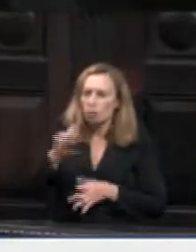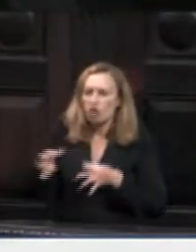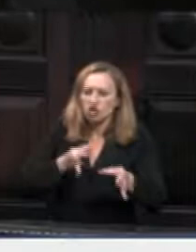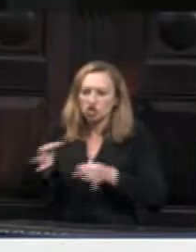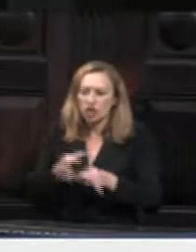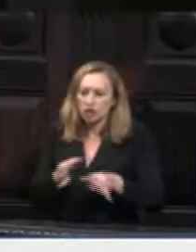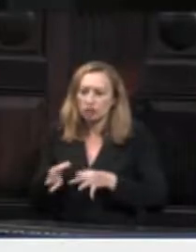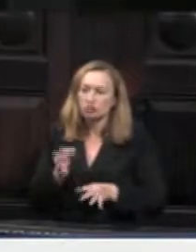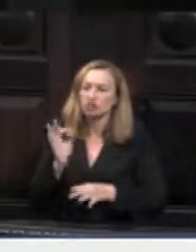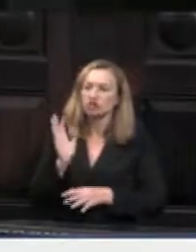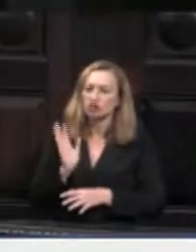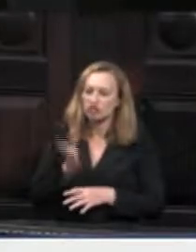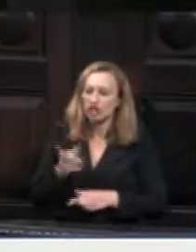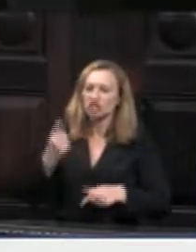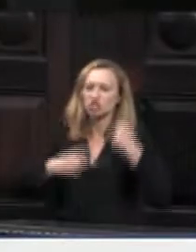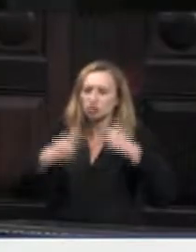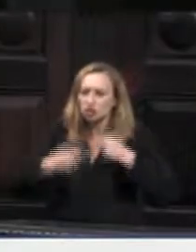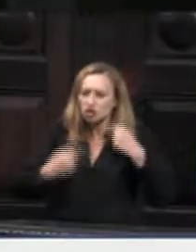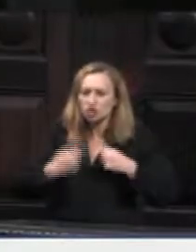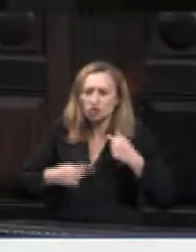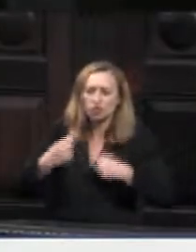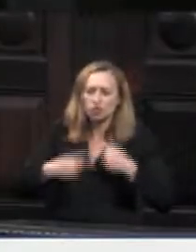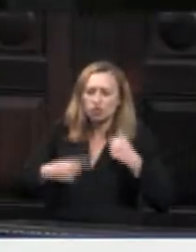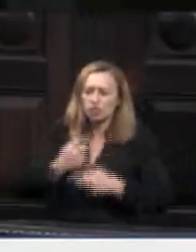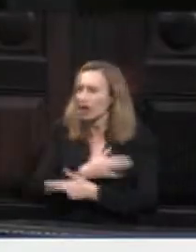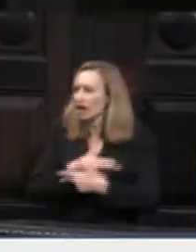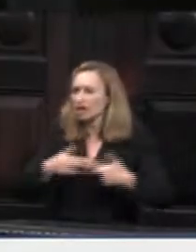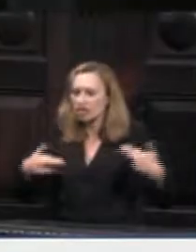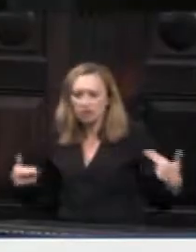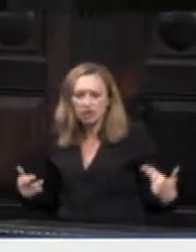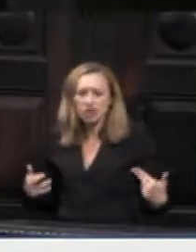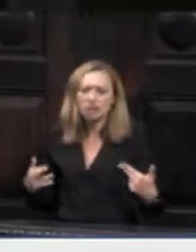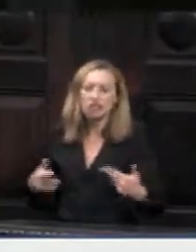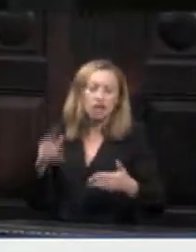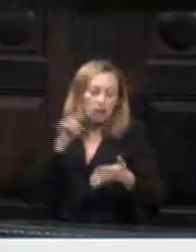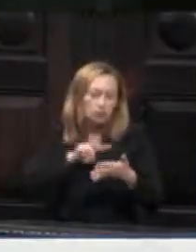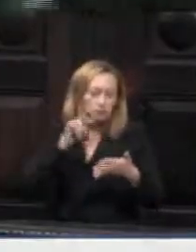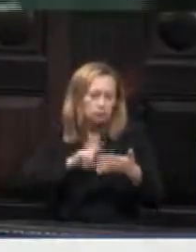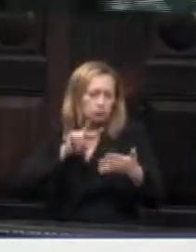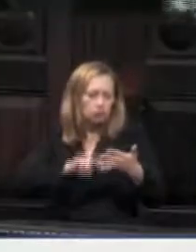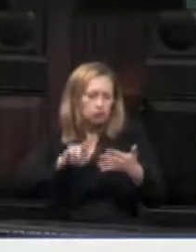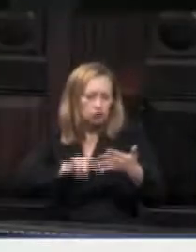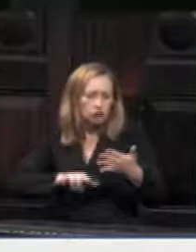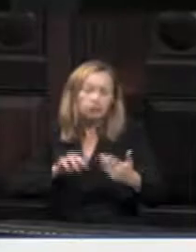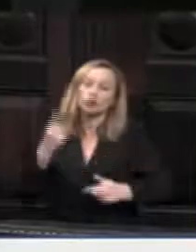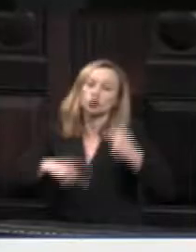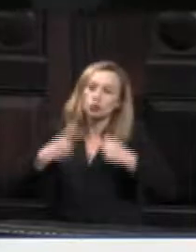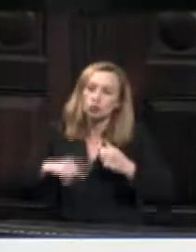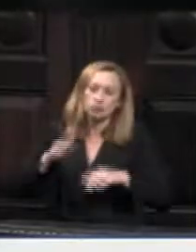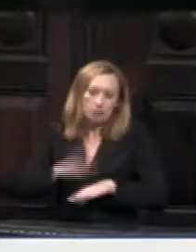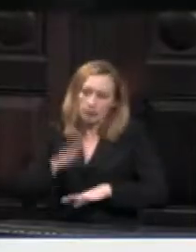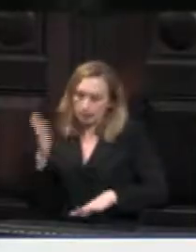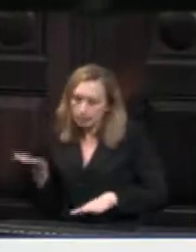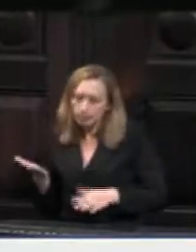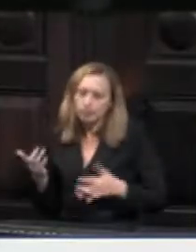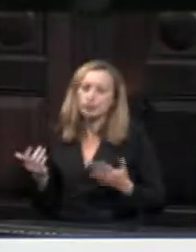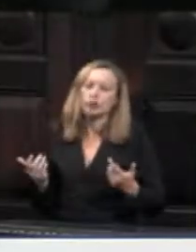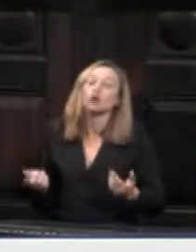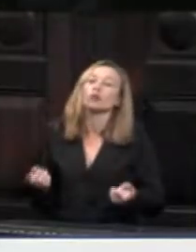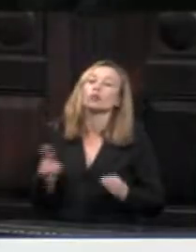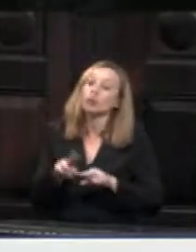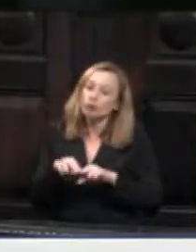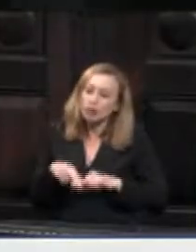discutido, tão revisado, tão lido e tão debatido. Assim